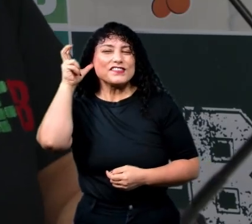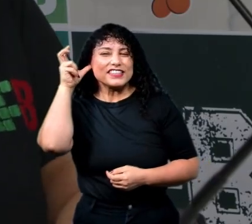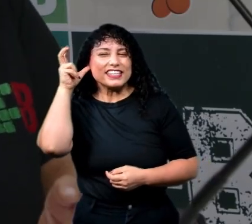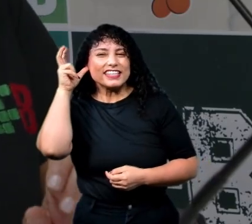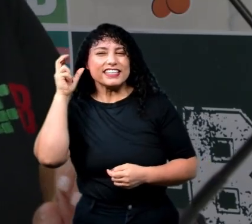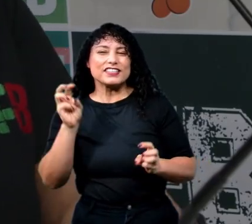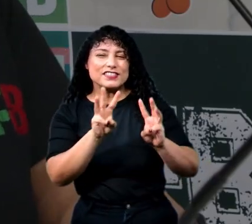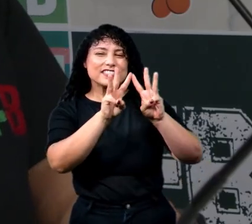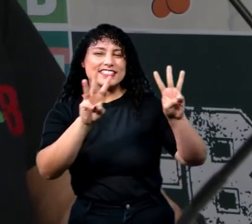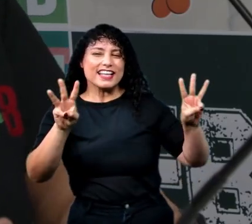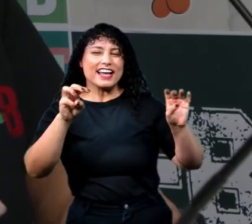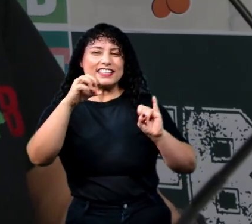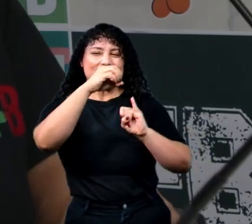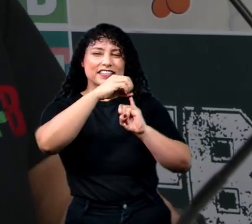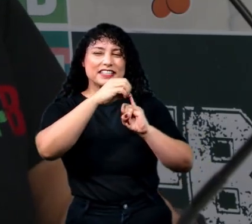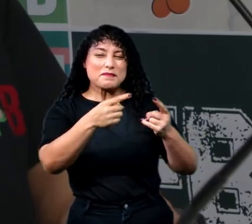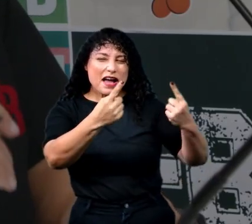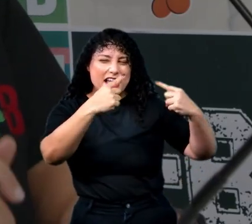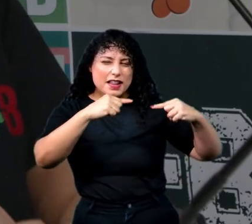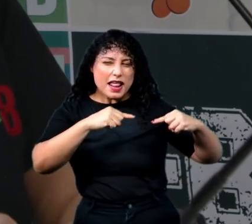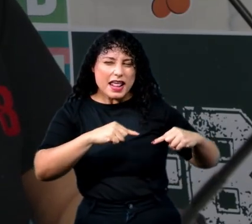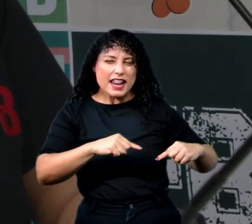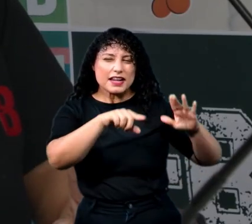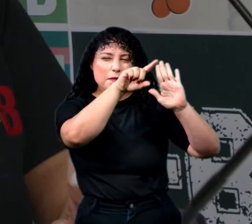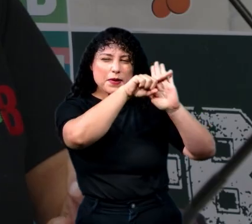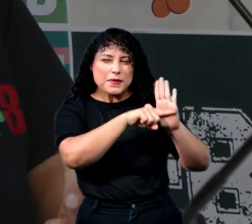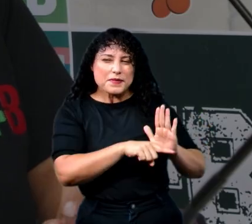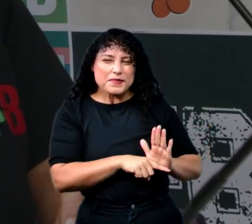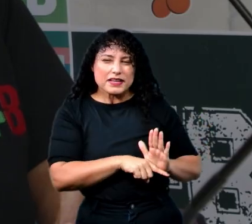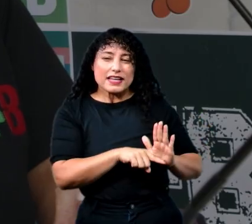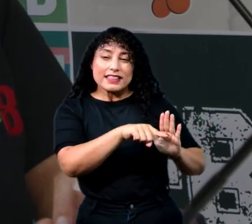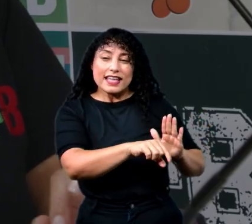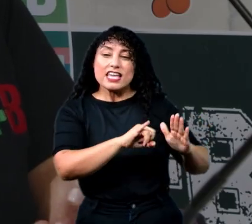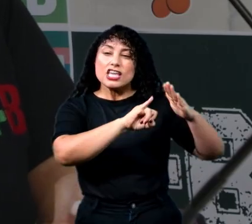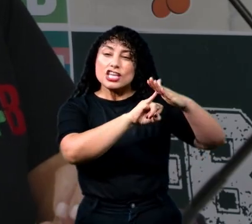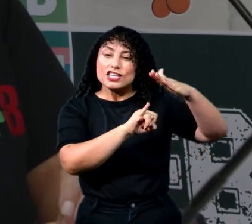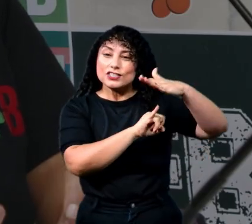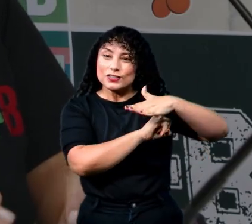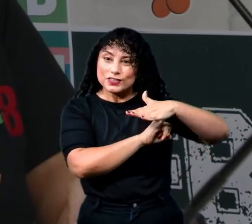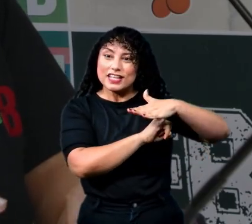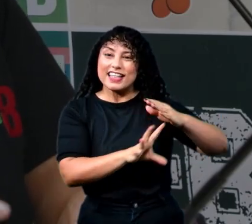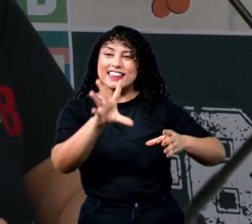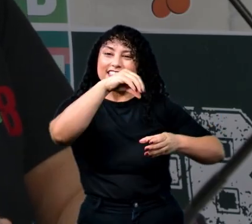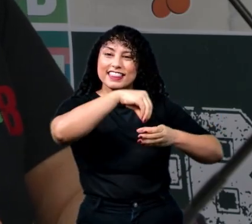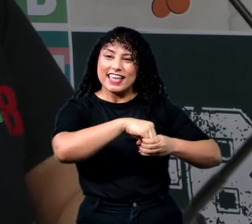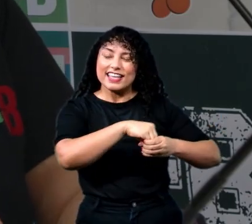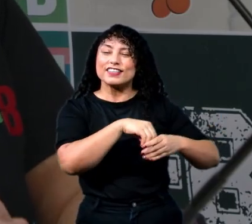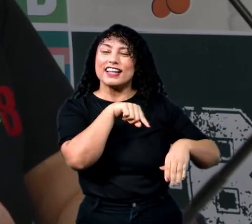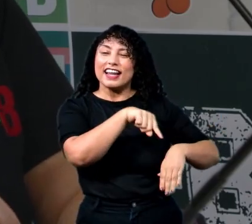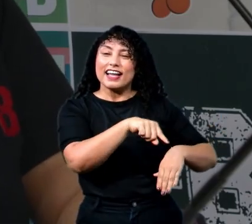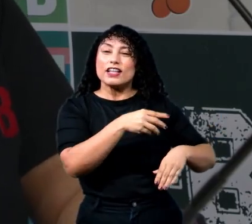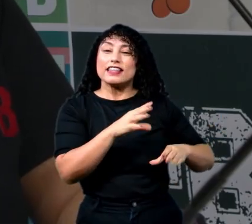no site do IFB, na parte de baixo do menu, tem uma parte chamada institucional. E aí, dentro do item institucional,